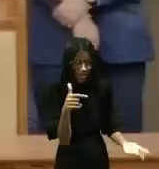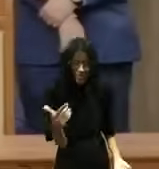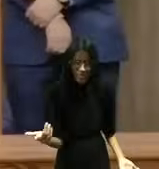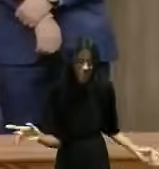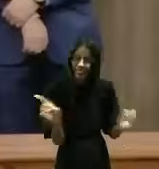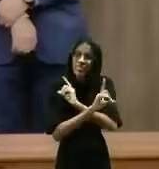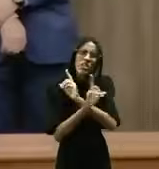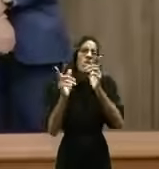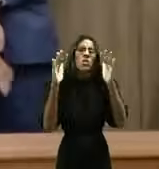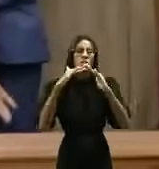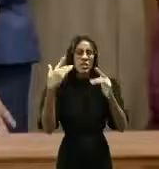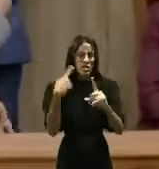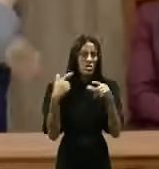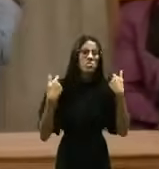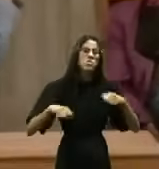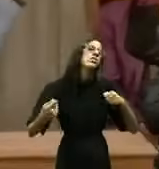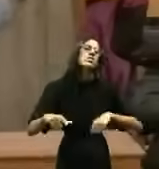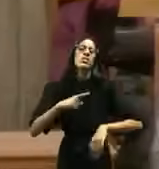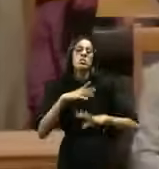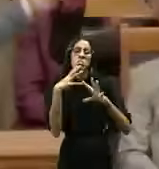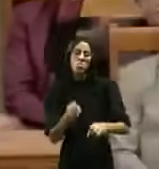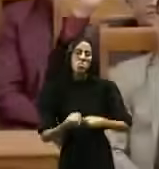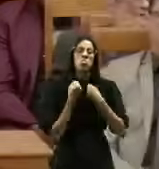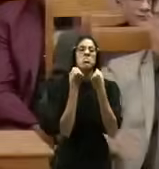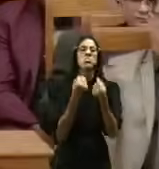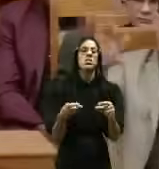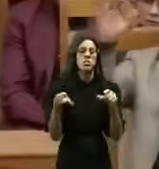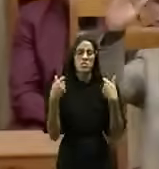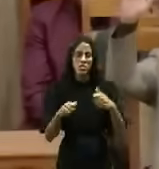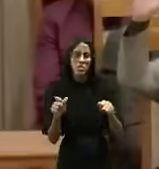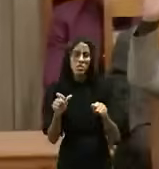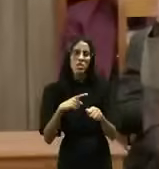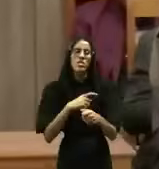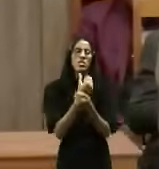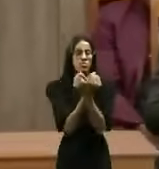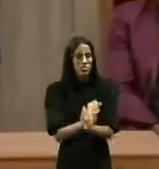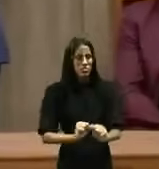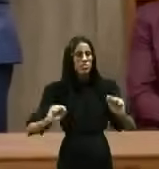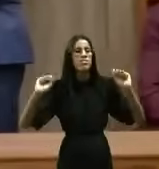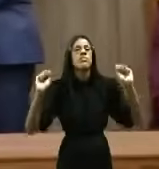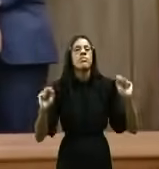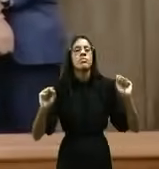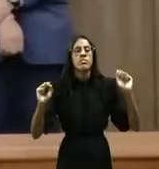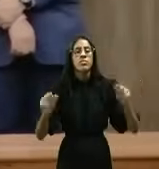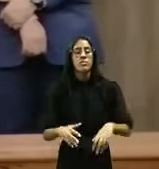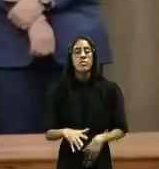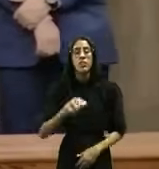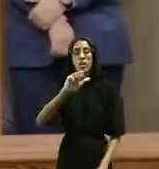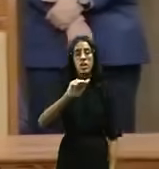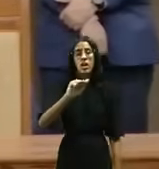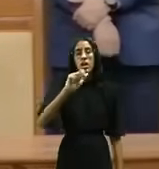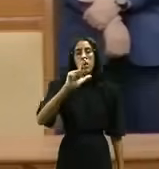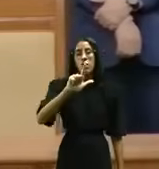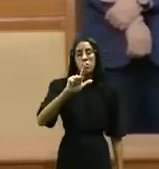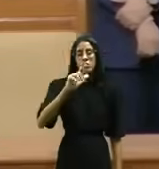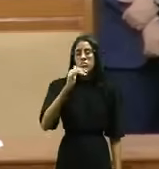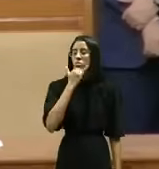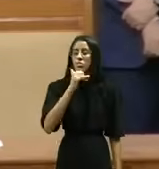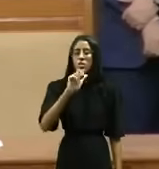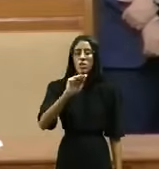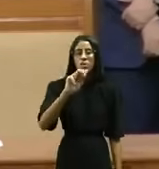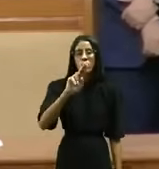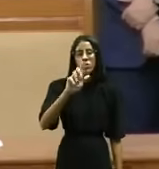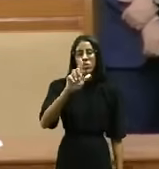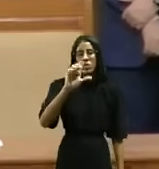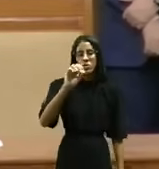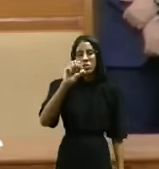cura tem que ter Poder de Deus tem que ter libertação é casa Como dizia Agostinho a igreja é hospital